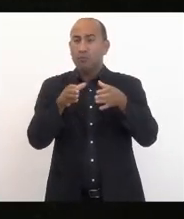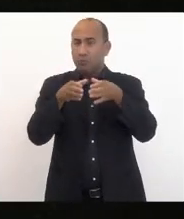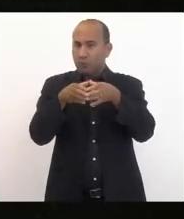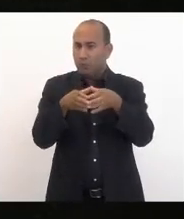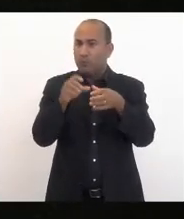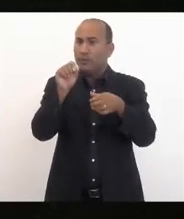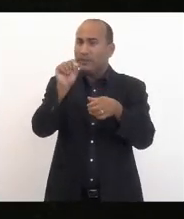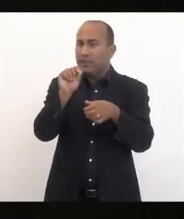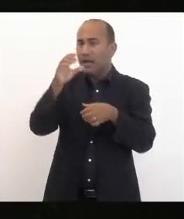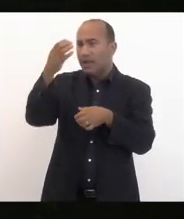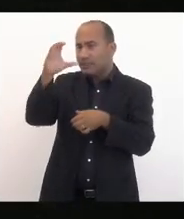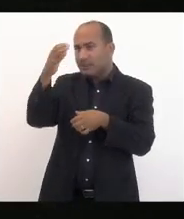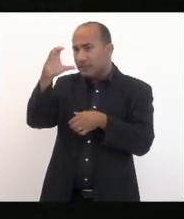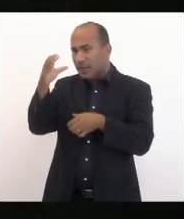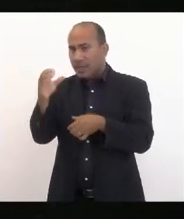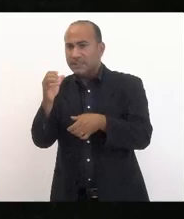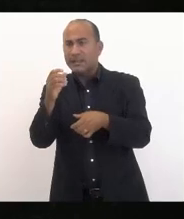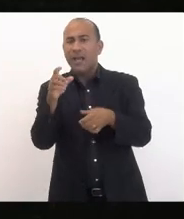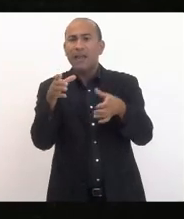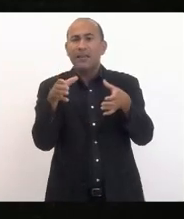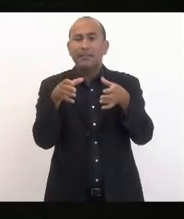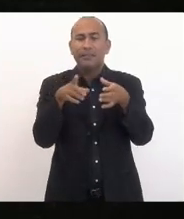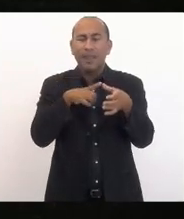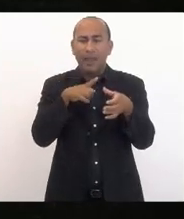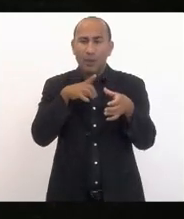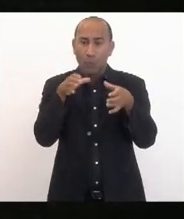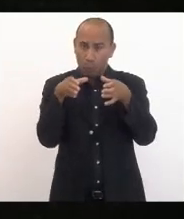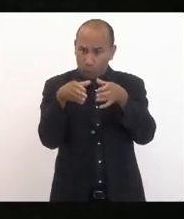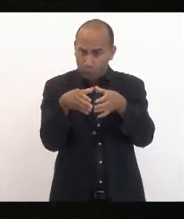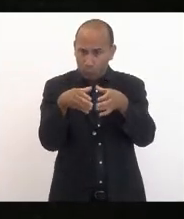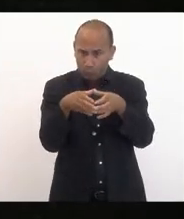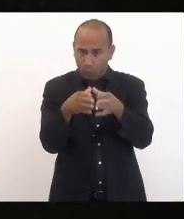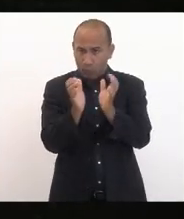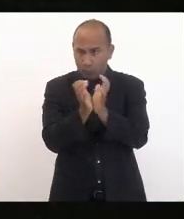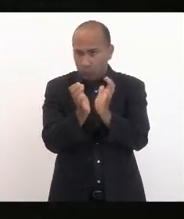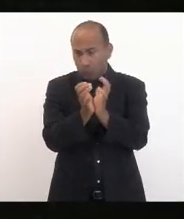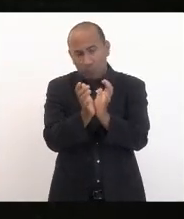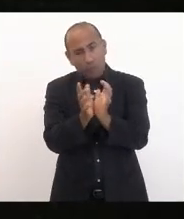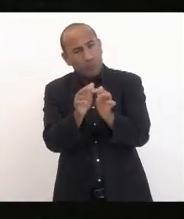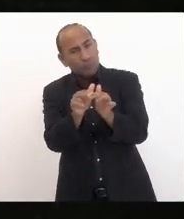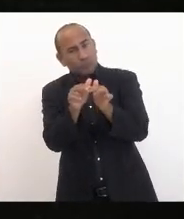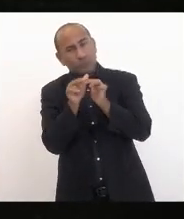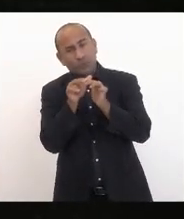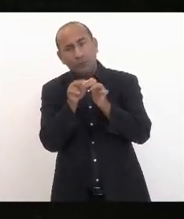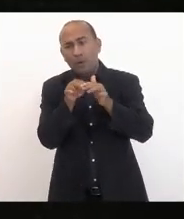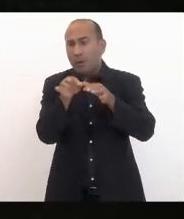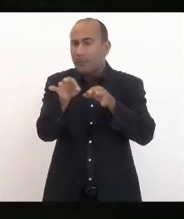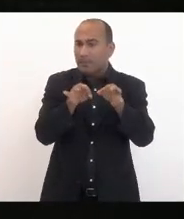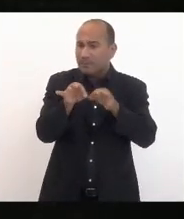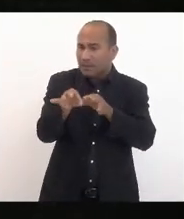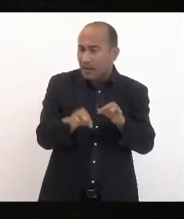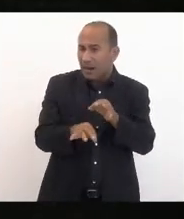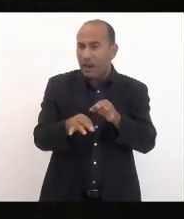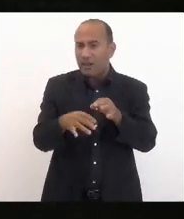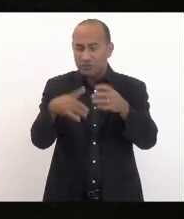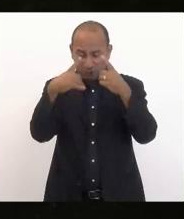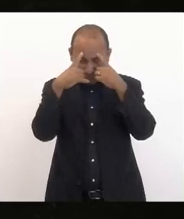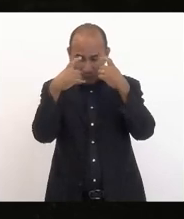que institui um grupo que é alvo de um processo de